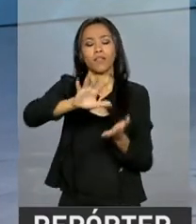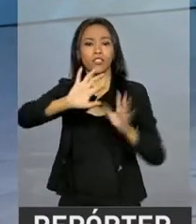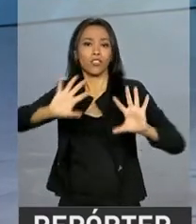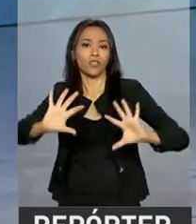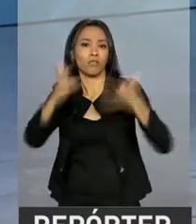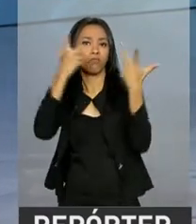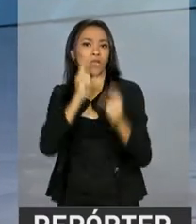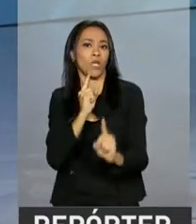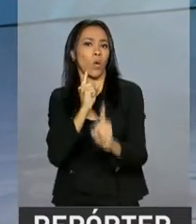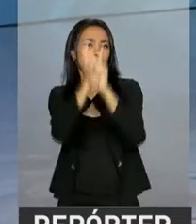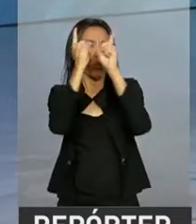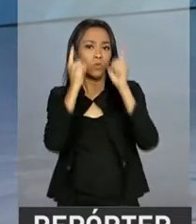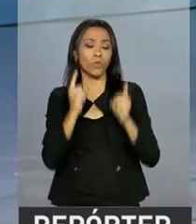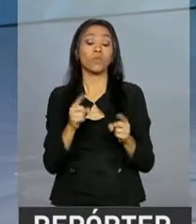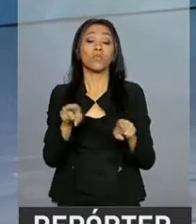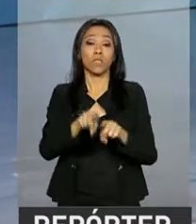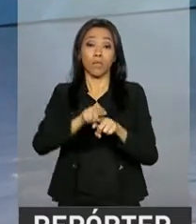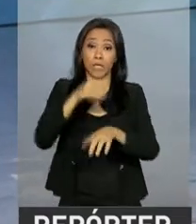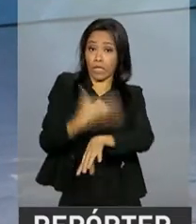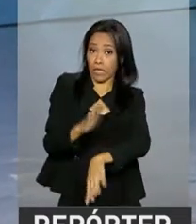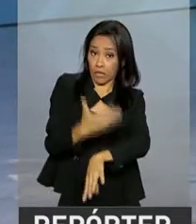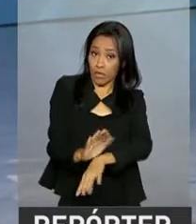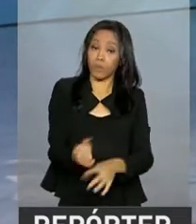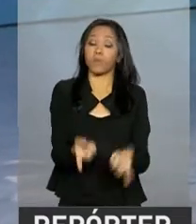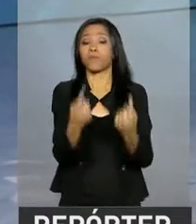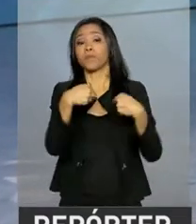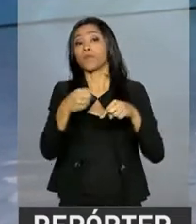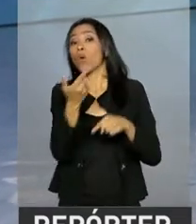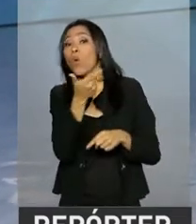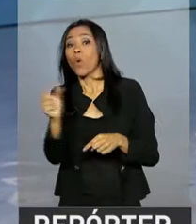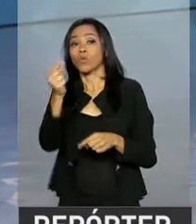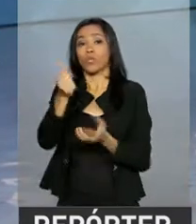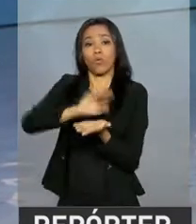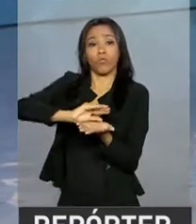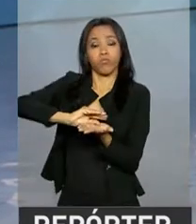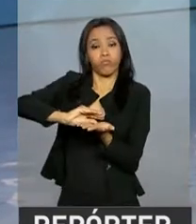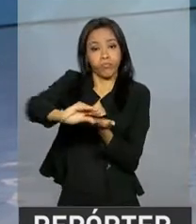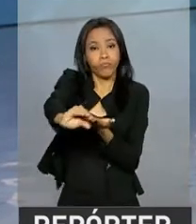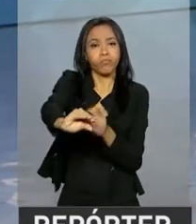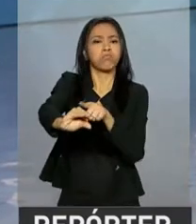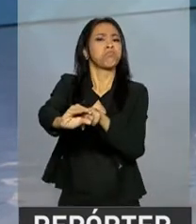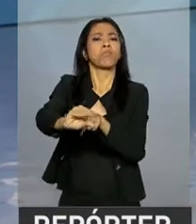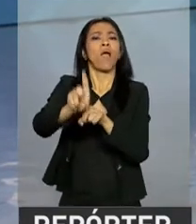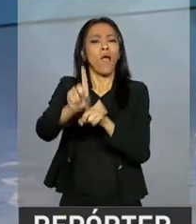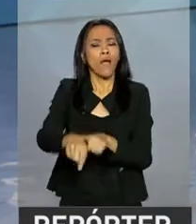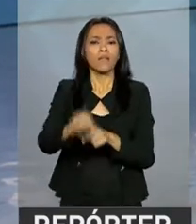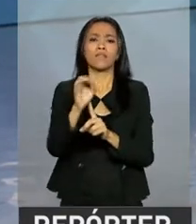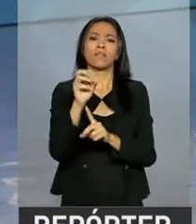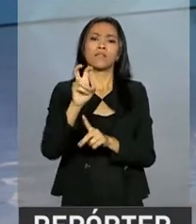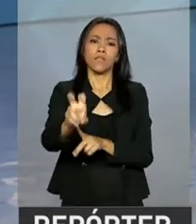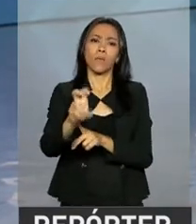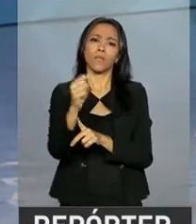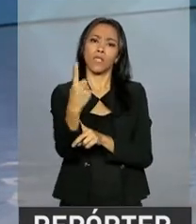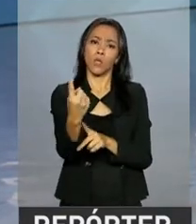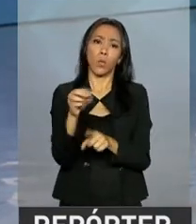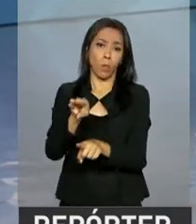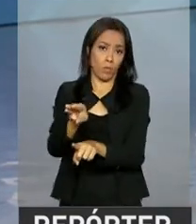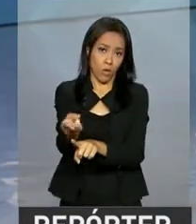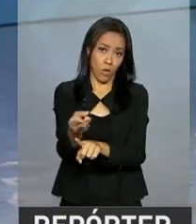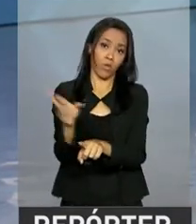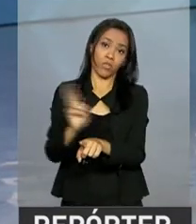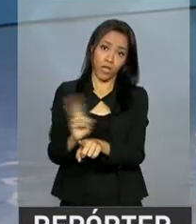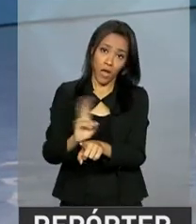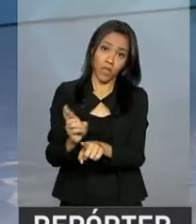e ações de capacitação na outra liberação de recursos do mec liberou portanto cerca de 51 milhões de